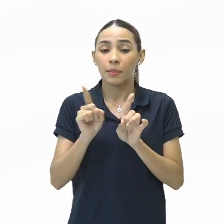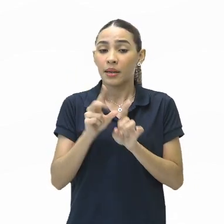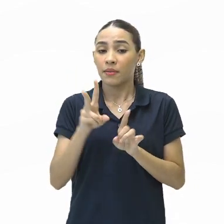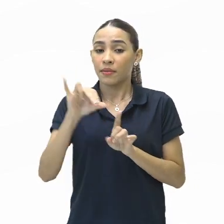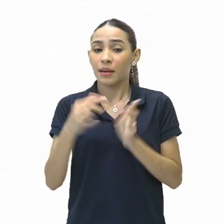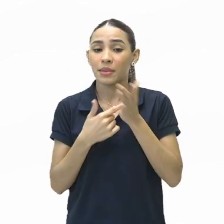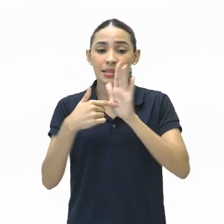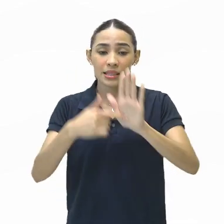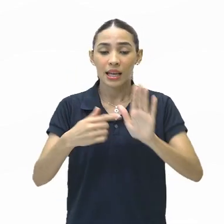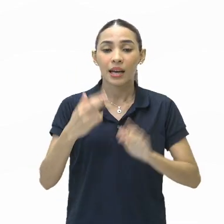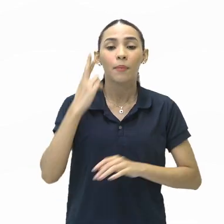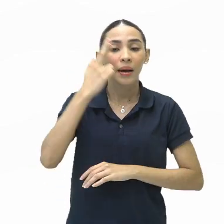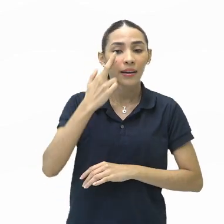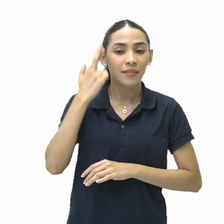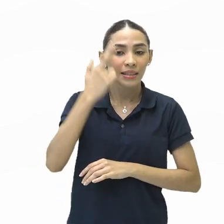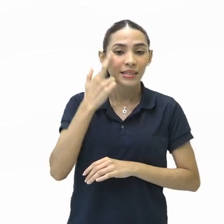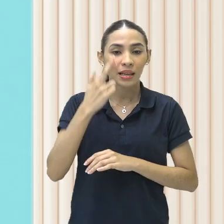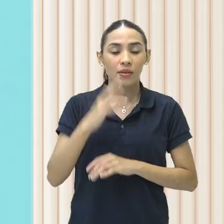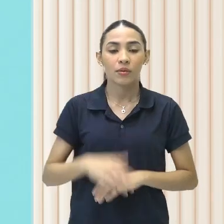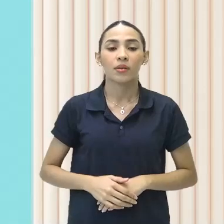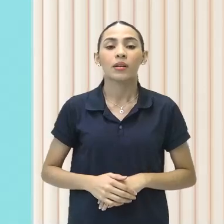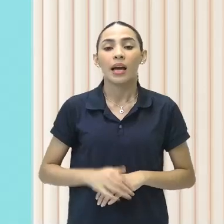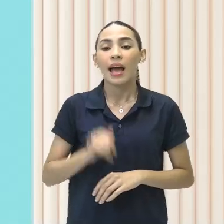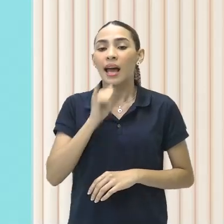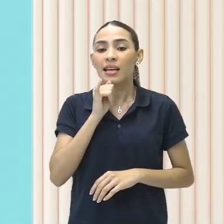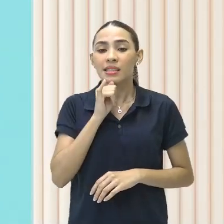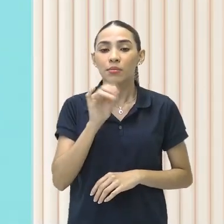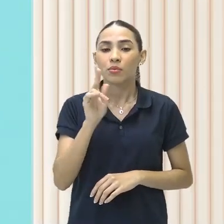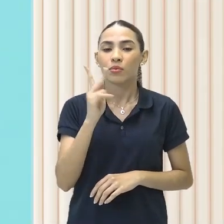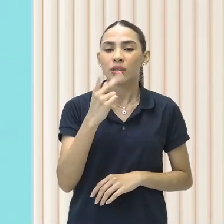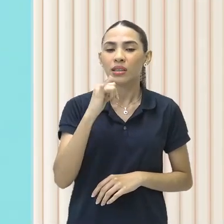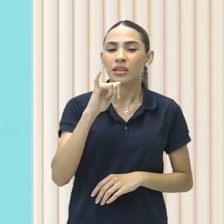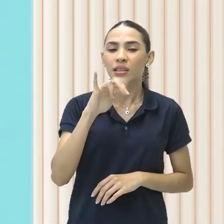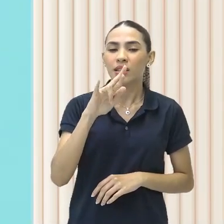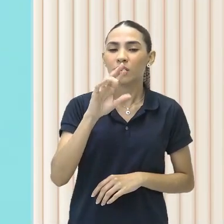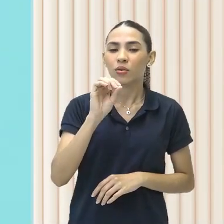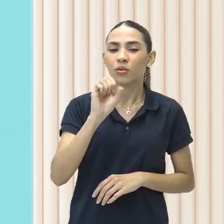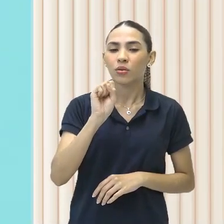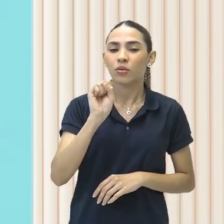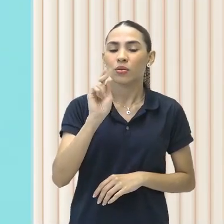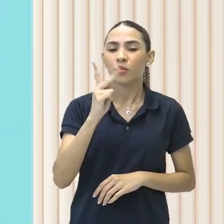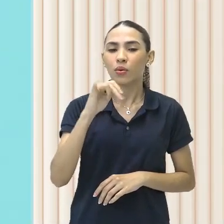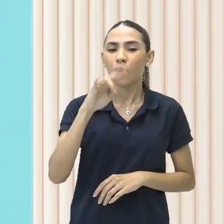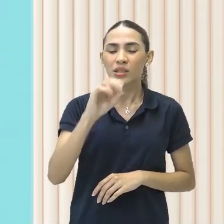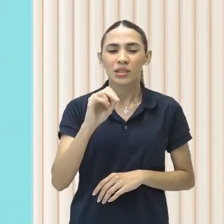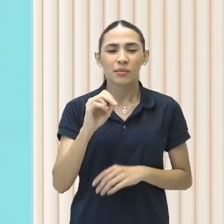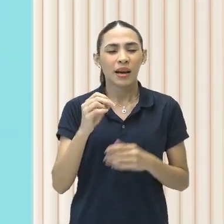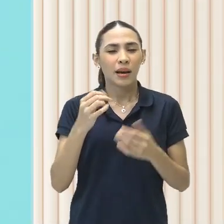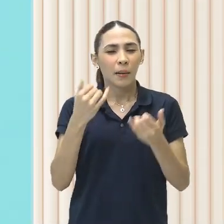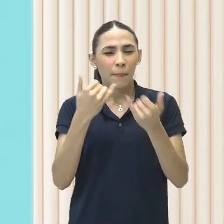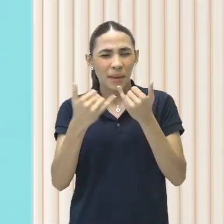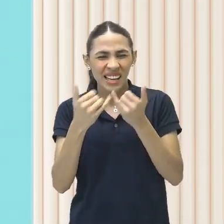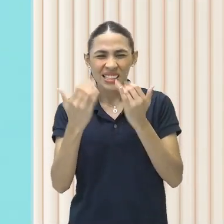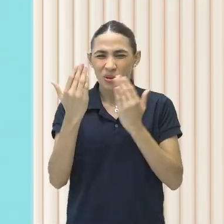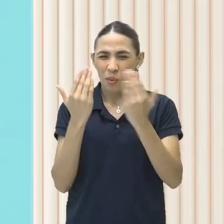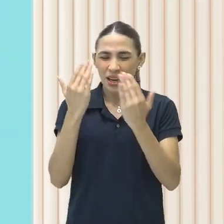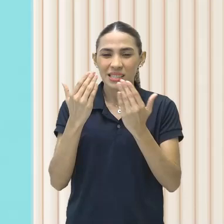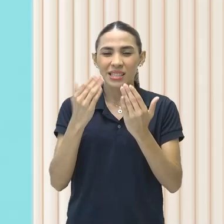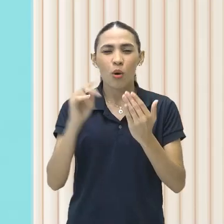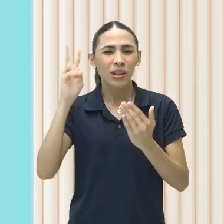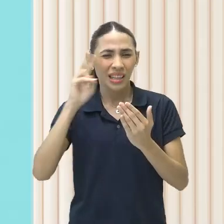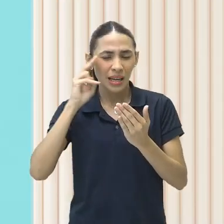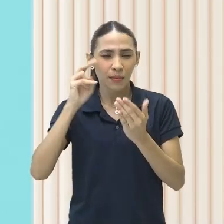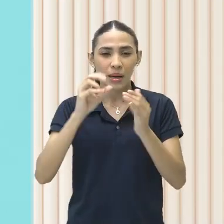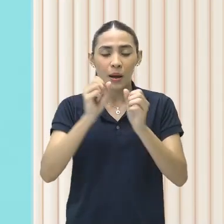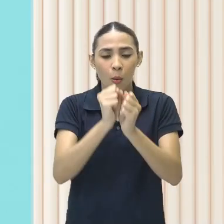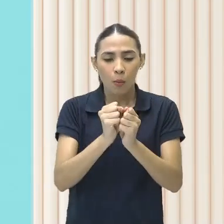uma reflexão sobre a rosa de Hiroshima. Ele compara, né, a bomba a uma rosa que chega ali e abriu. E,